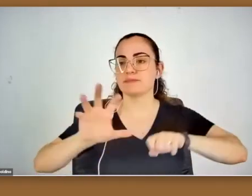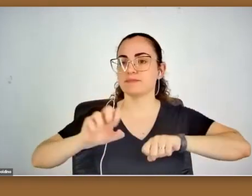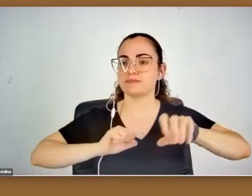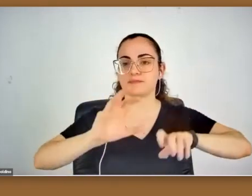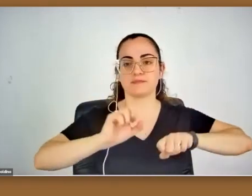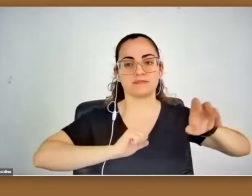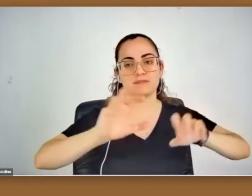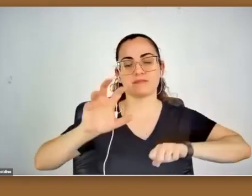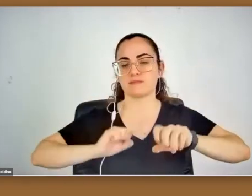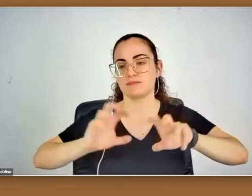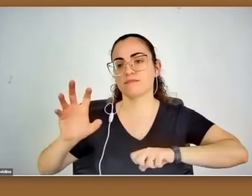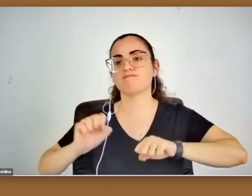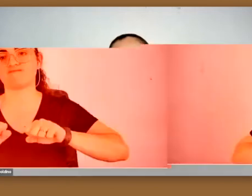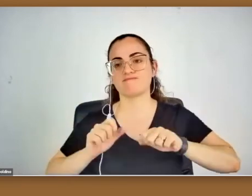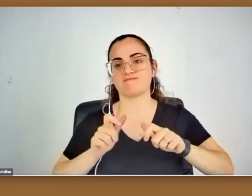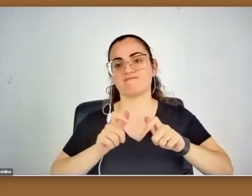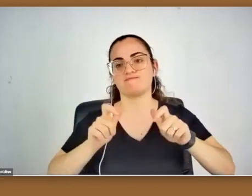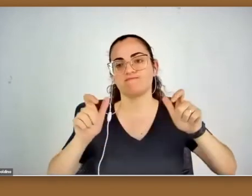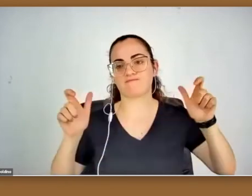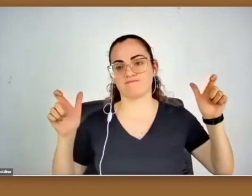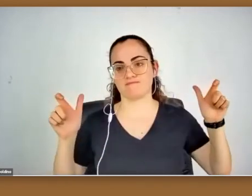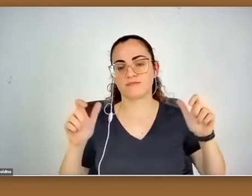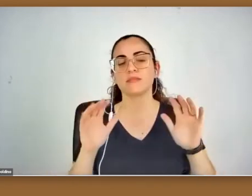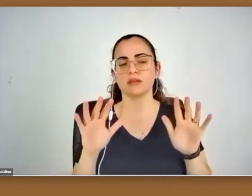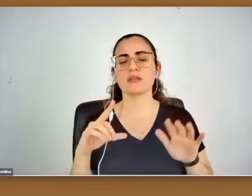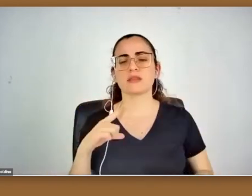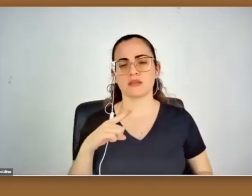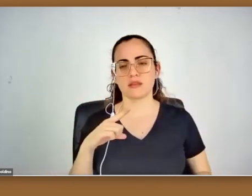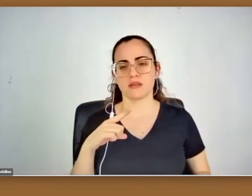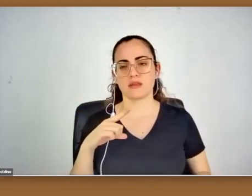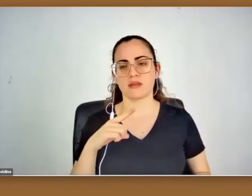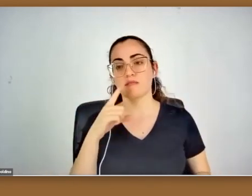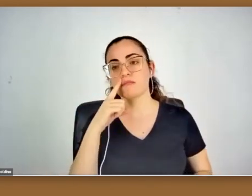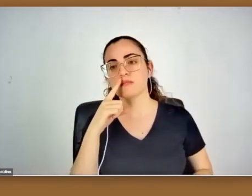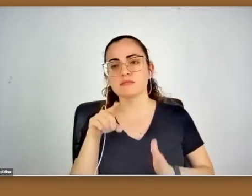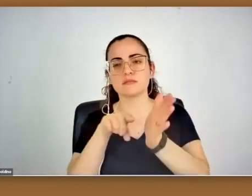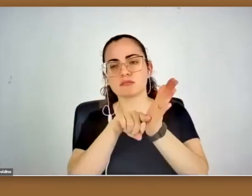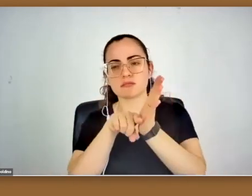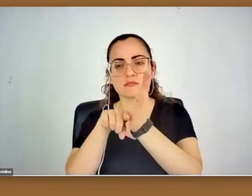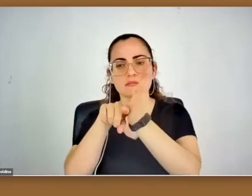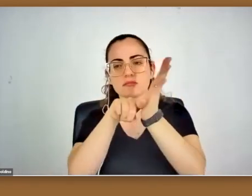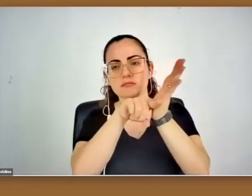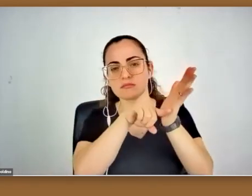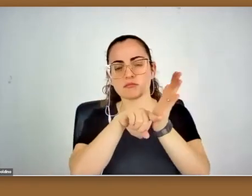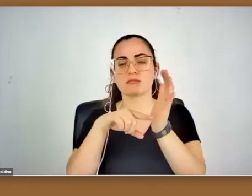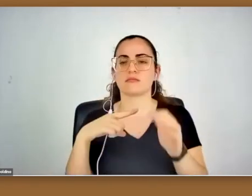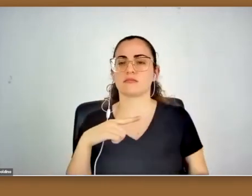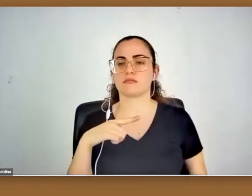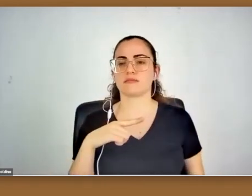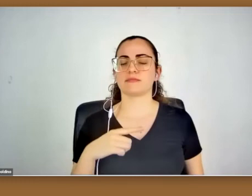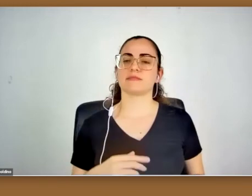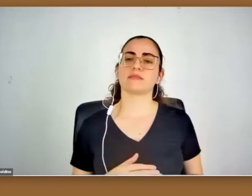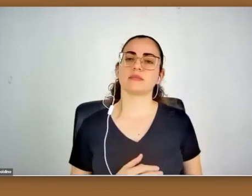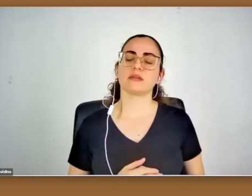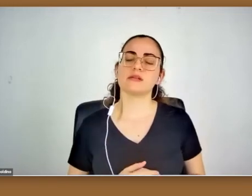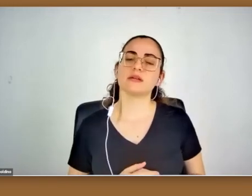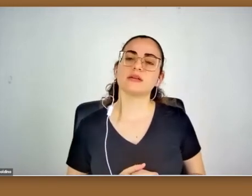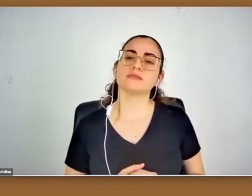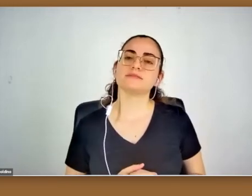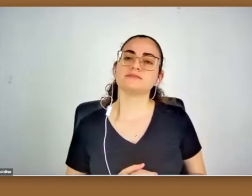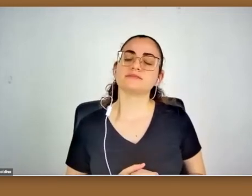isso vai ser observado, já está sendo observado. Tá? Áreas, por exemplo, que a gente não tinha